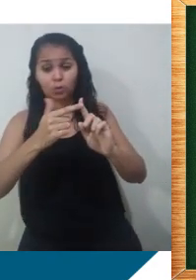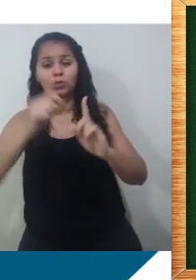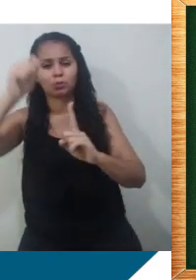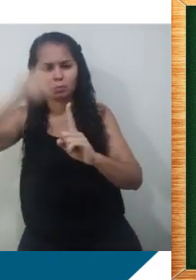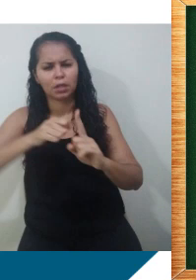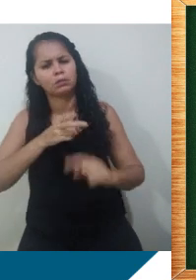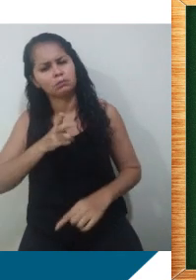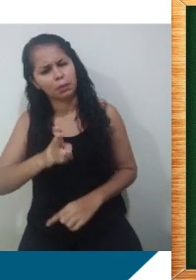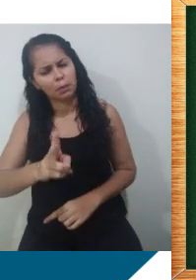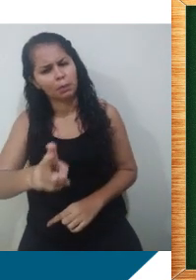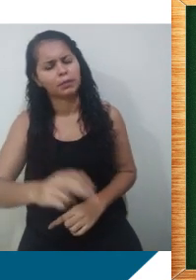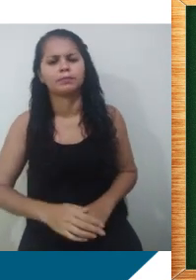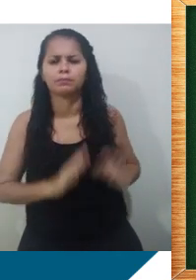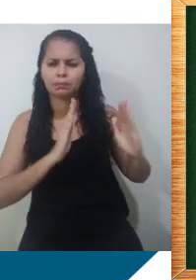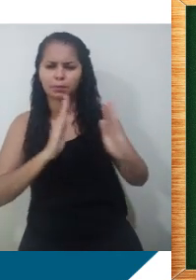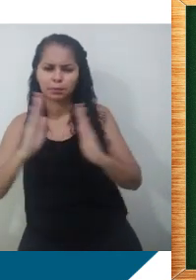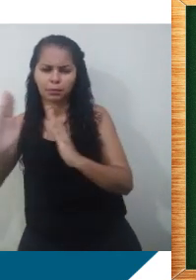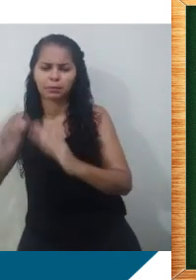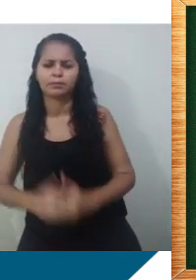assim sucessivamente.